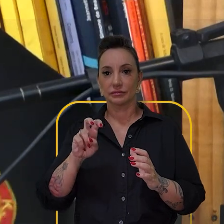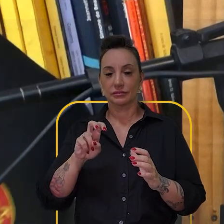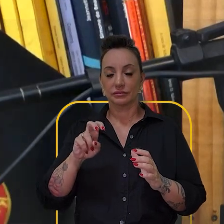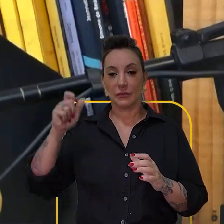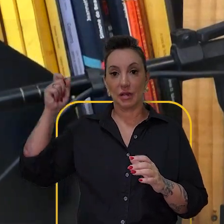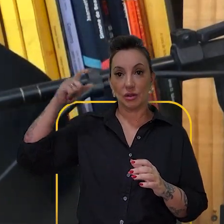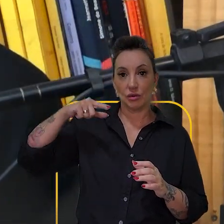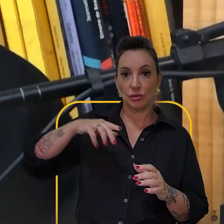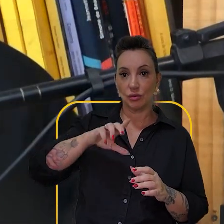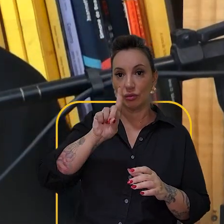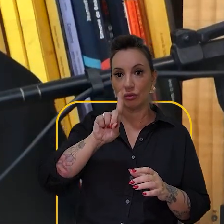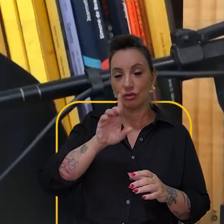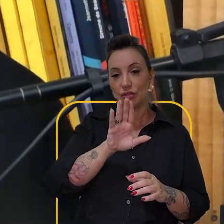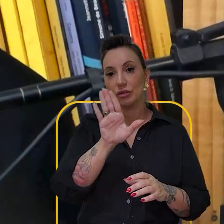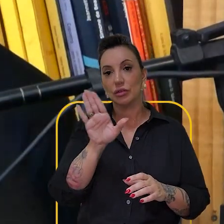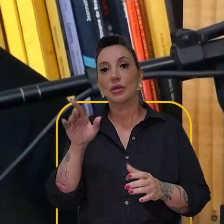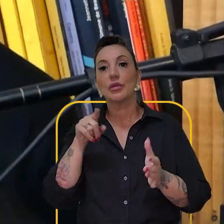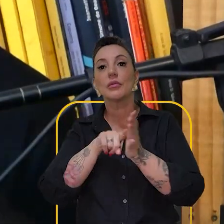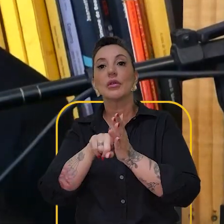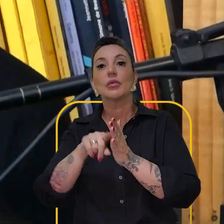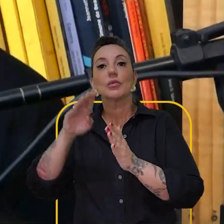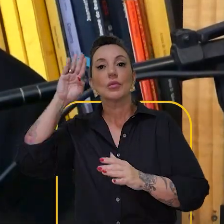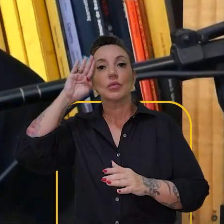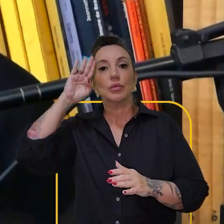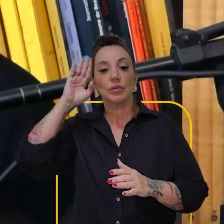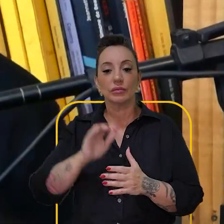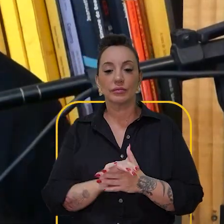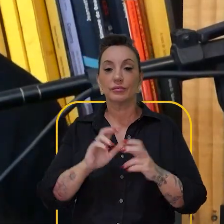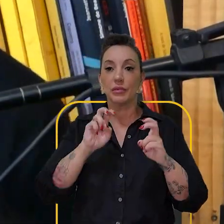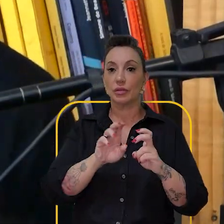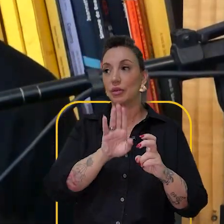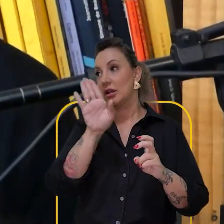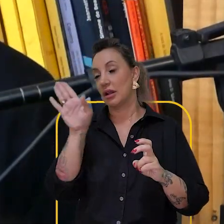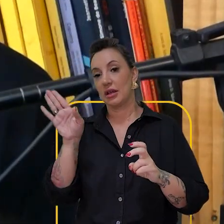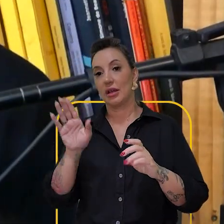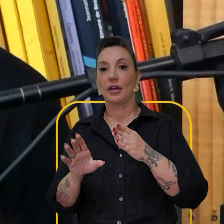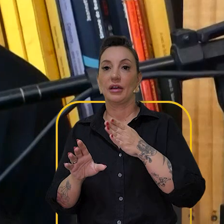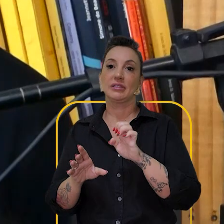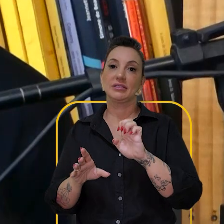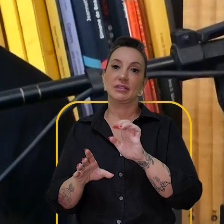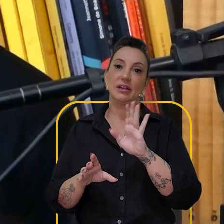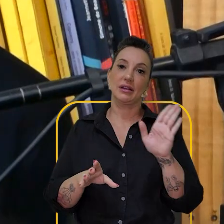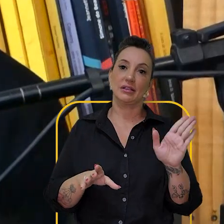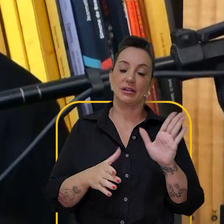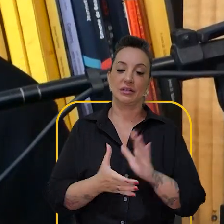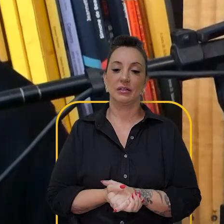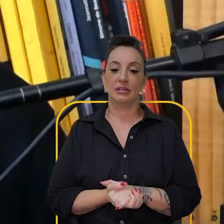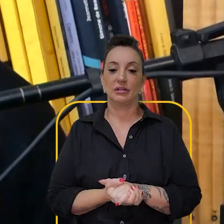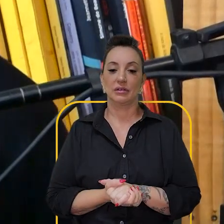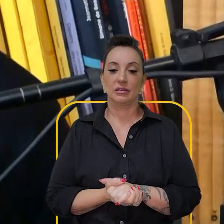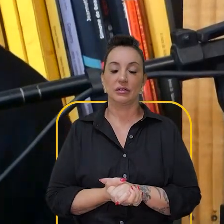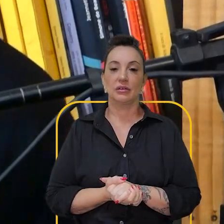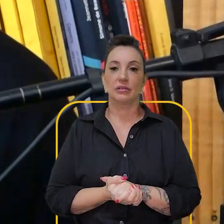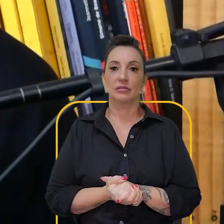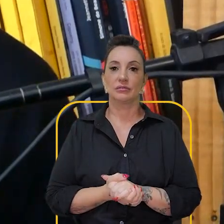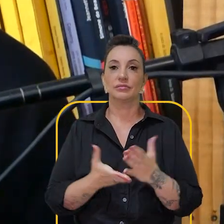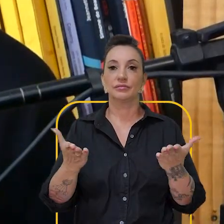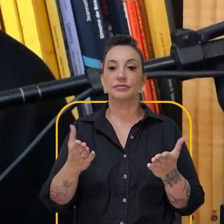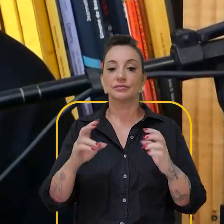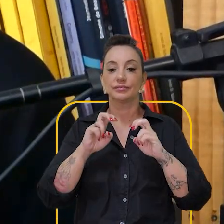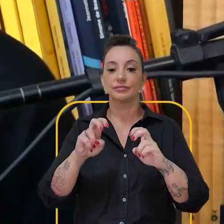esquerda chego no metrô como é que eu faço para ir até a Vila Mariana assim assim assim pego o tick Desço na Vila Mariana saí na